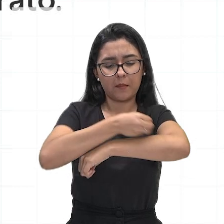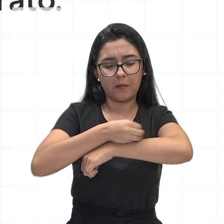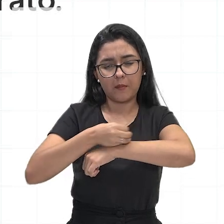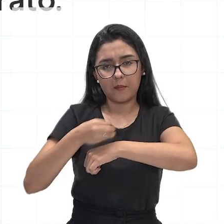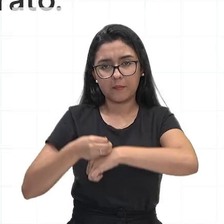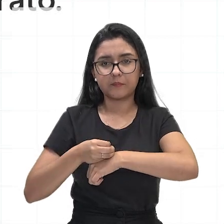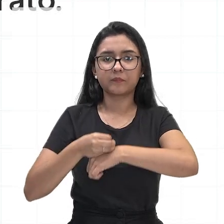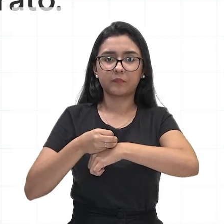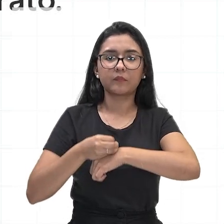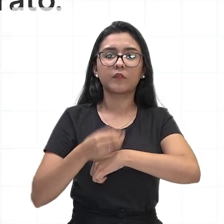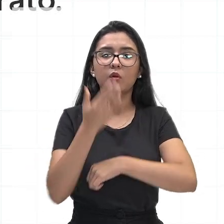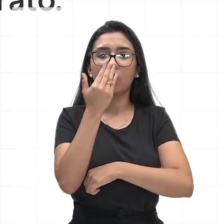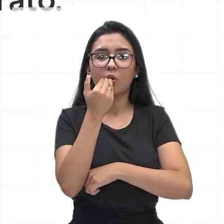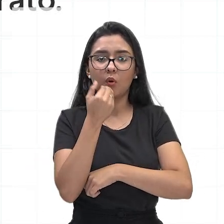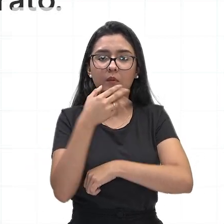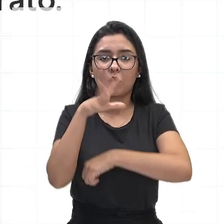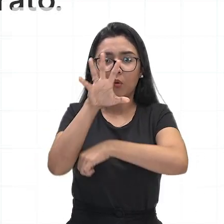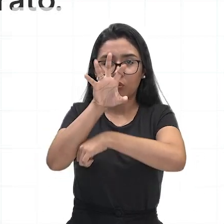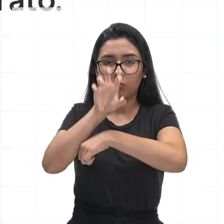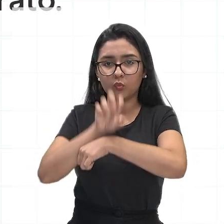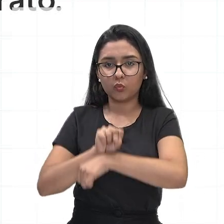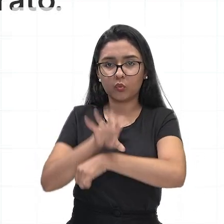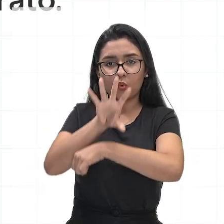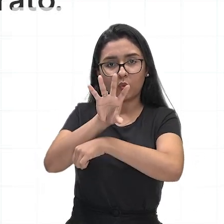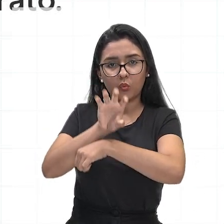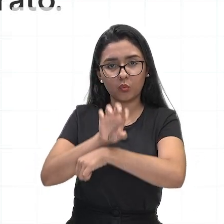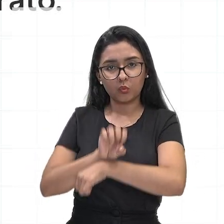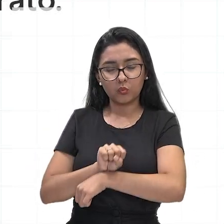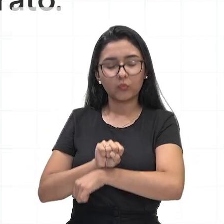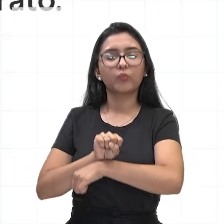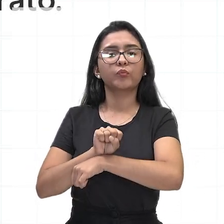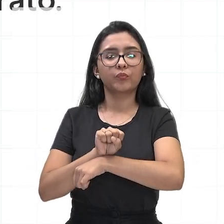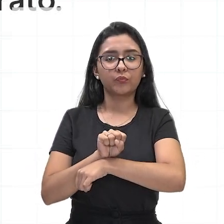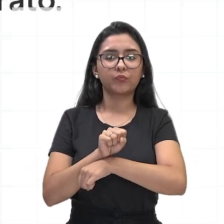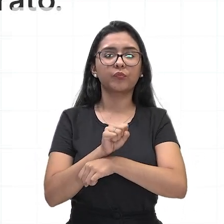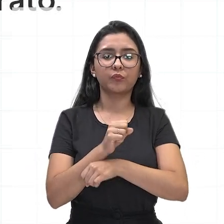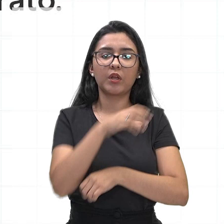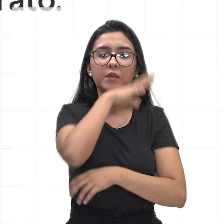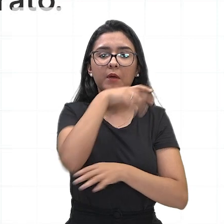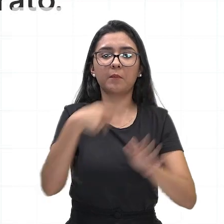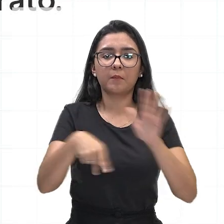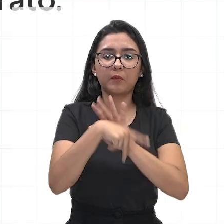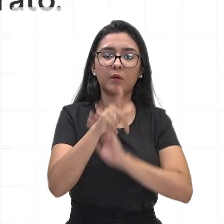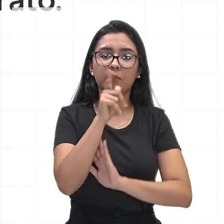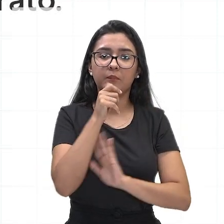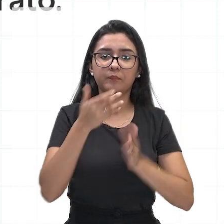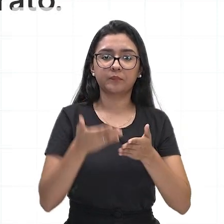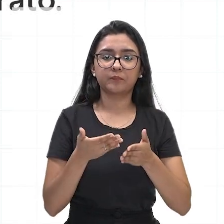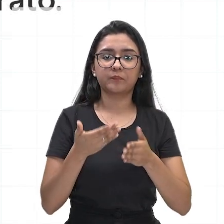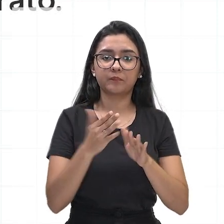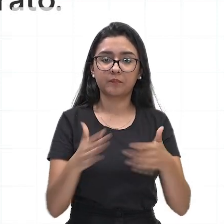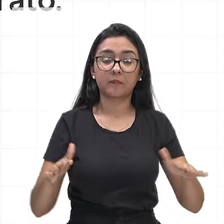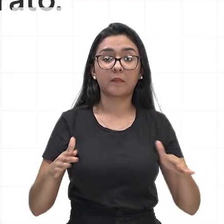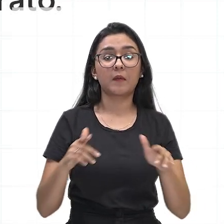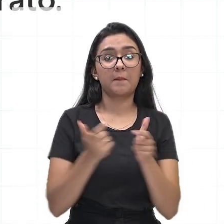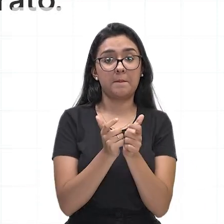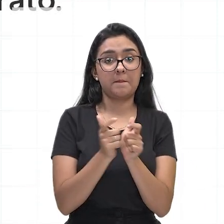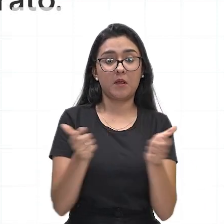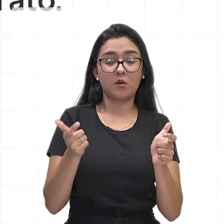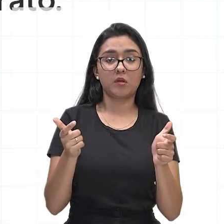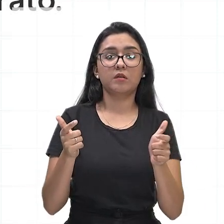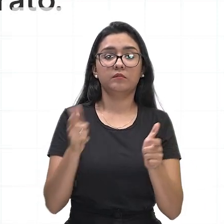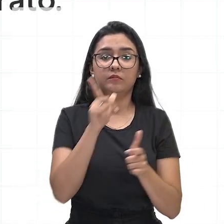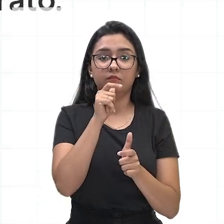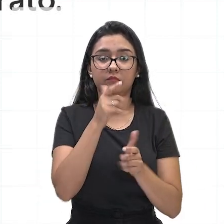poríferos. E eles alimentam-se por filtração. São animais aquáticos, em grande maioria